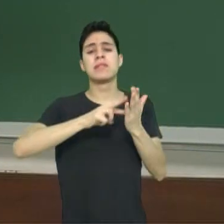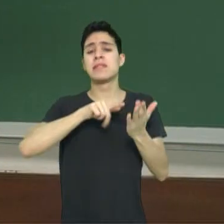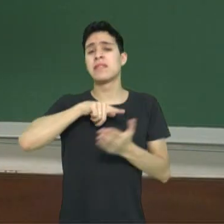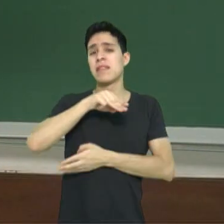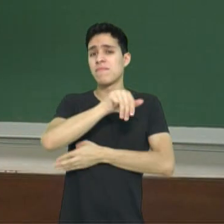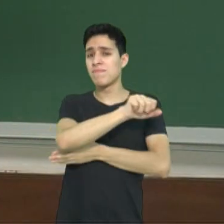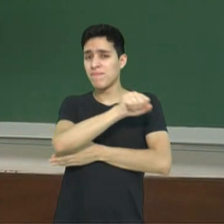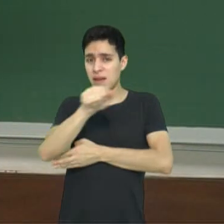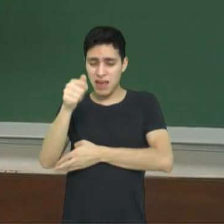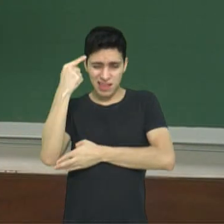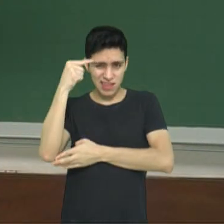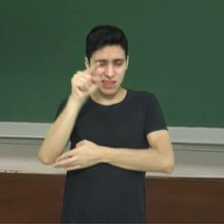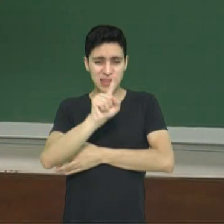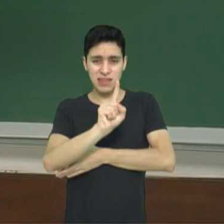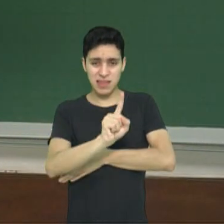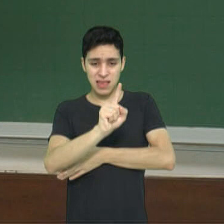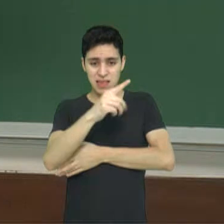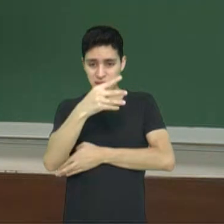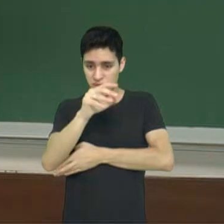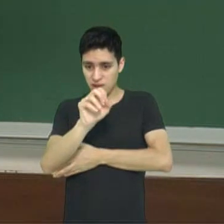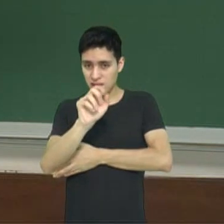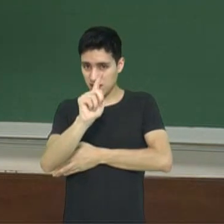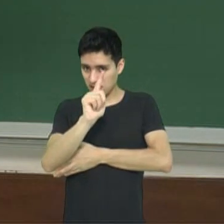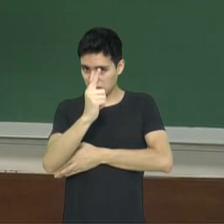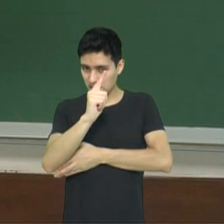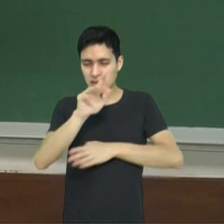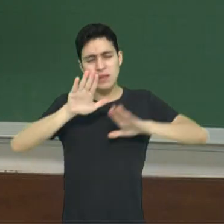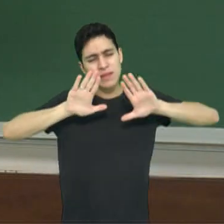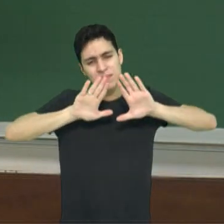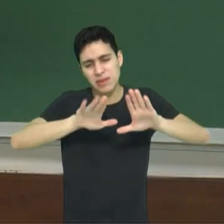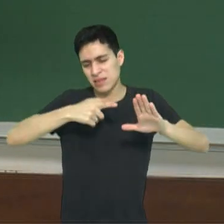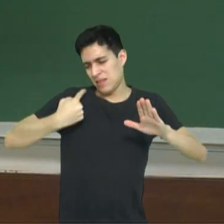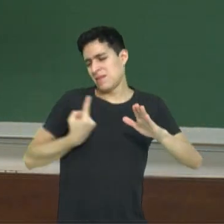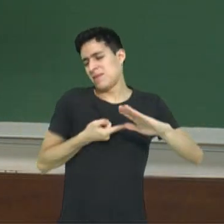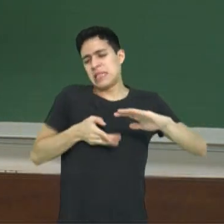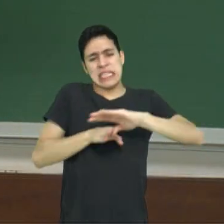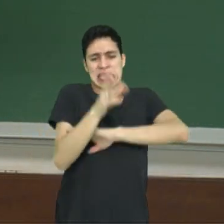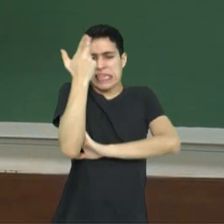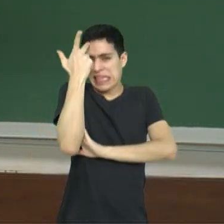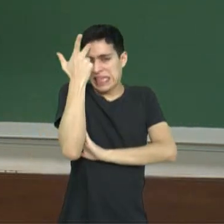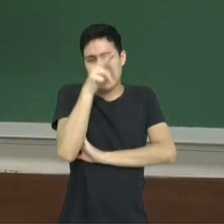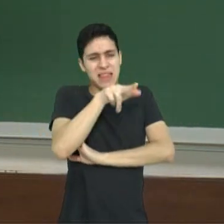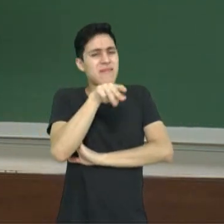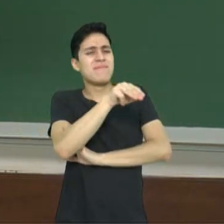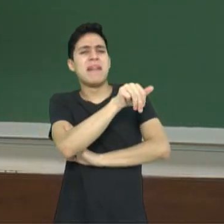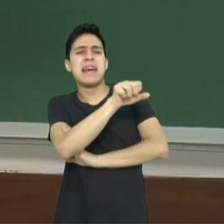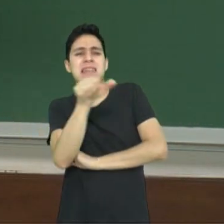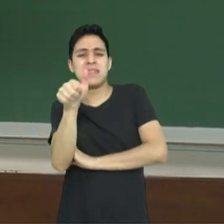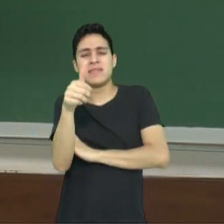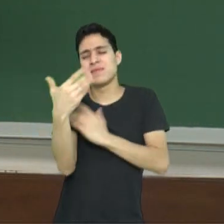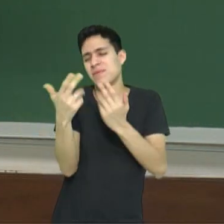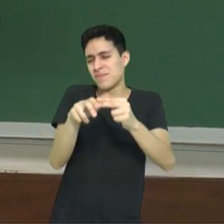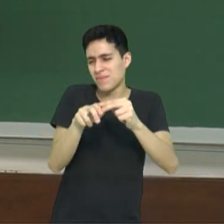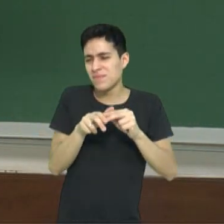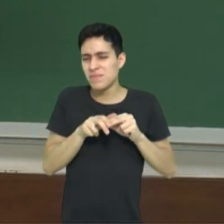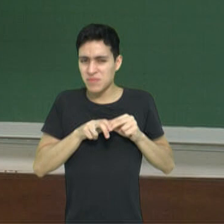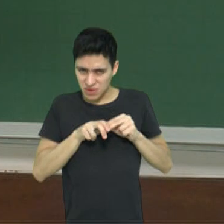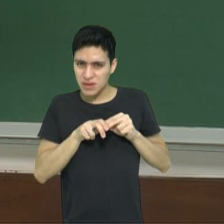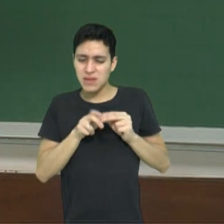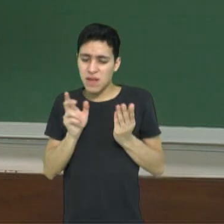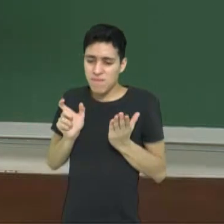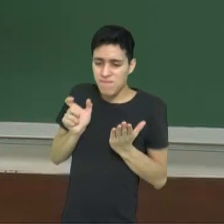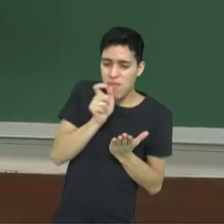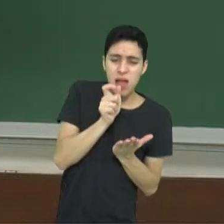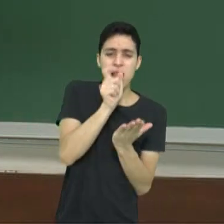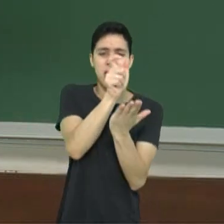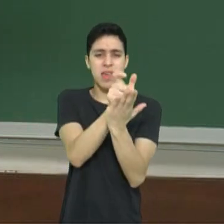de 140 gramas, ok? Mas a gente não está acostumado a falar massa, né? Então eu acabei colocando peso